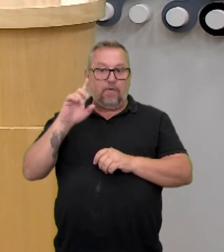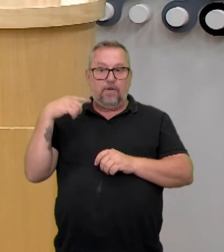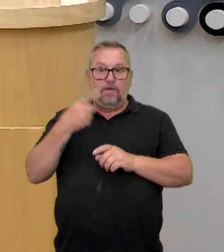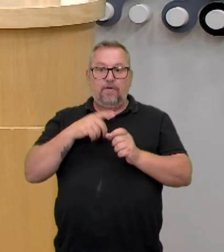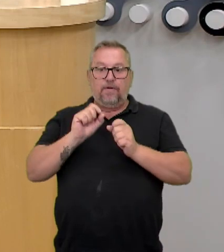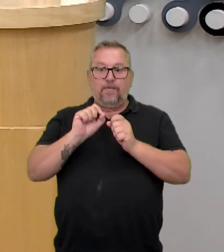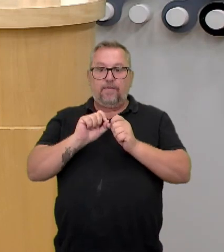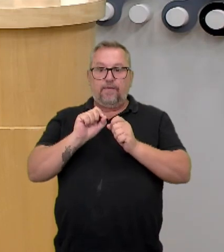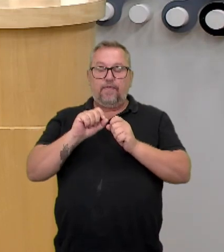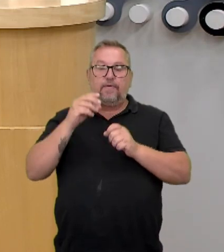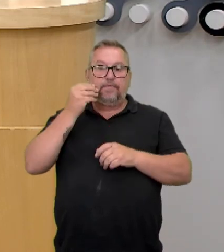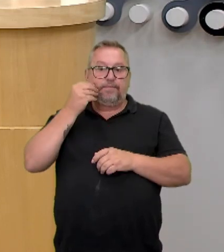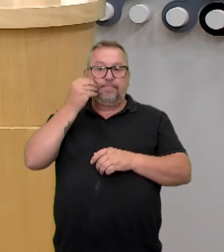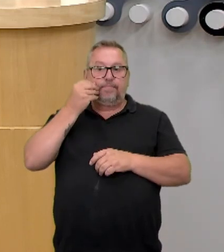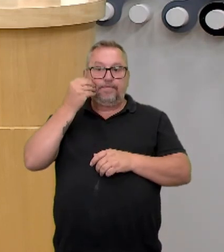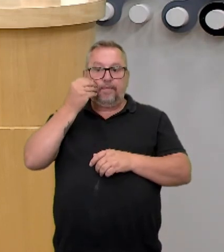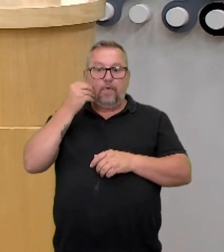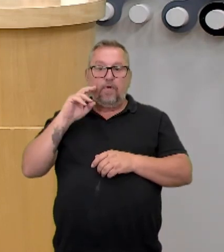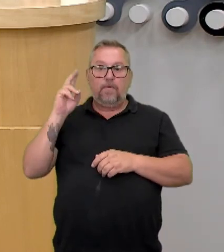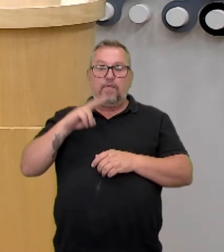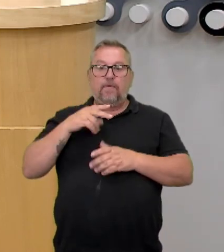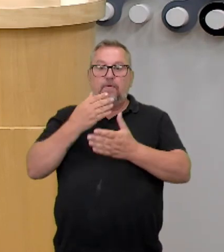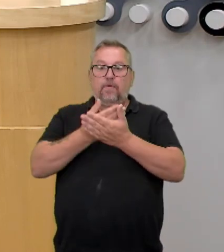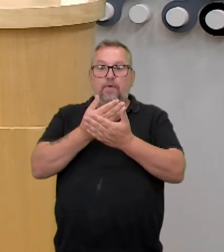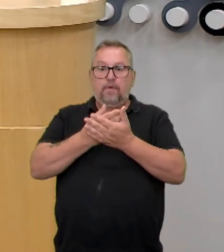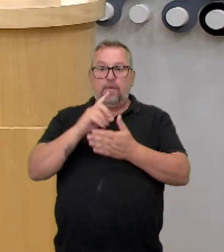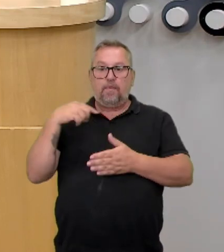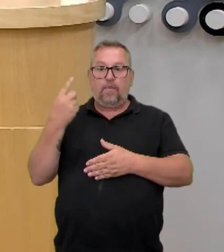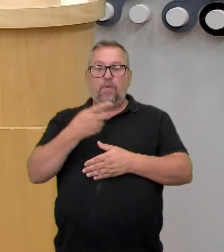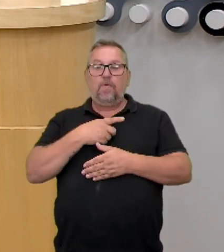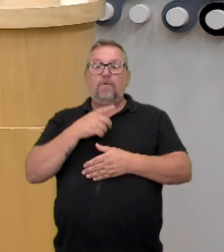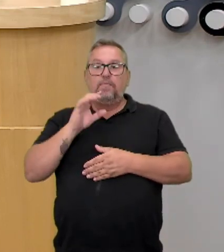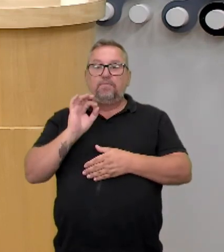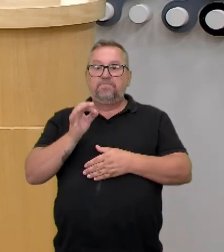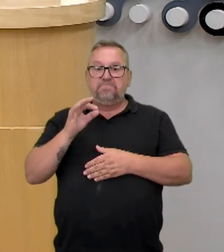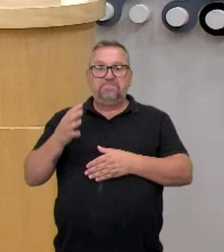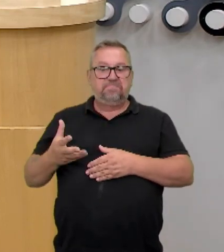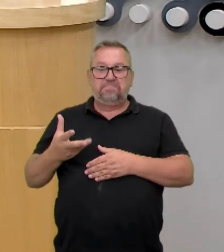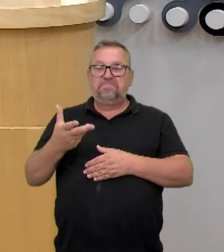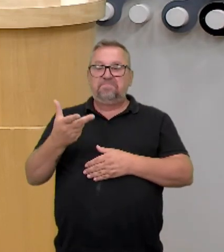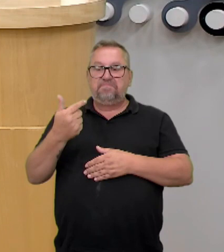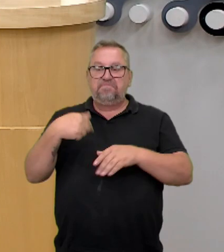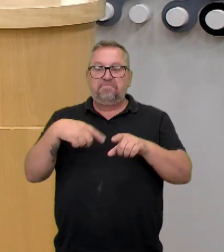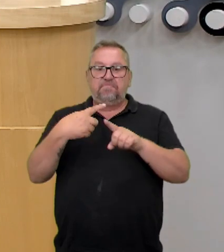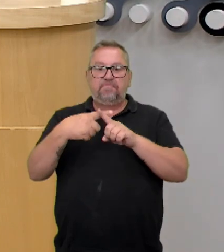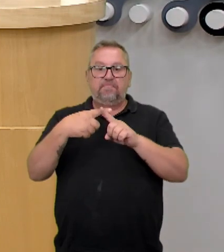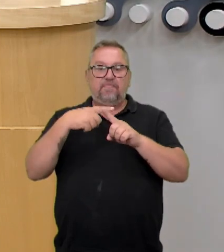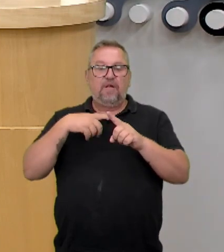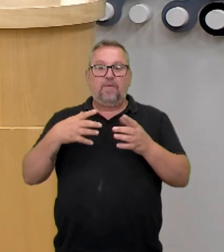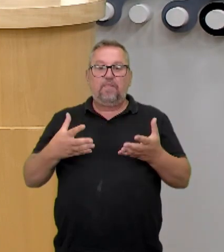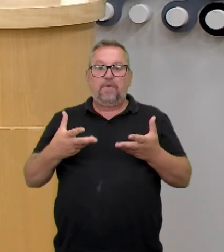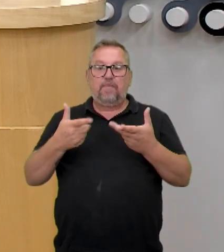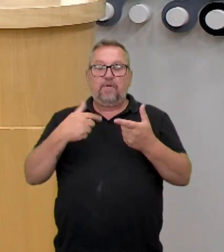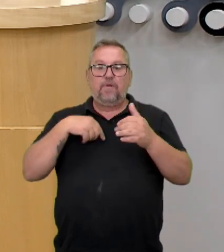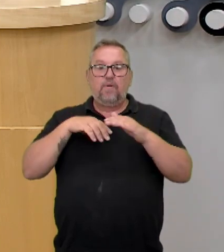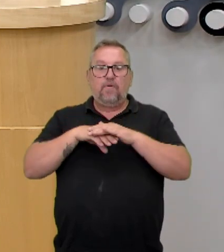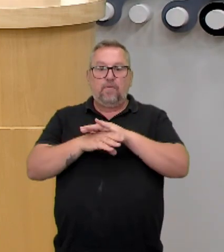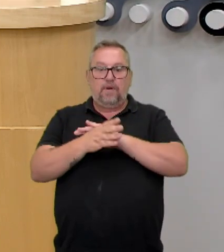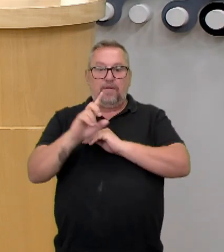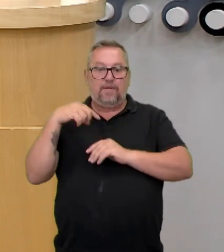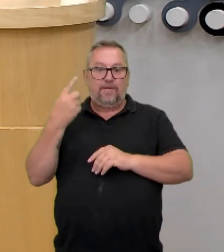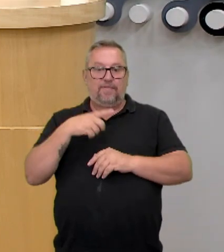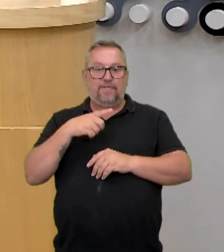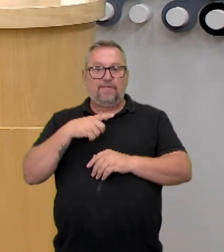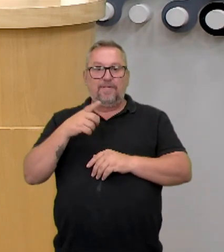aqui experimentando e tal, depois vai ver outros estudantes, nossa, cada um mais maravilhoso que o nosso. Sim, porque eles estão mais habituados a fazer essas coisas. A gente está muito na